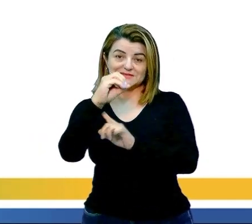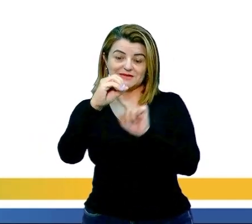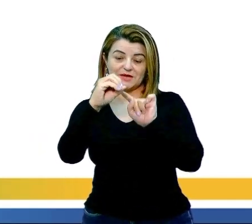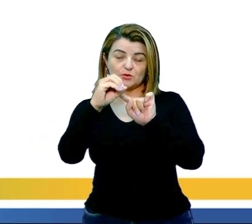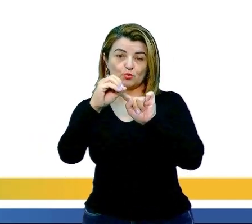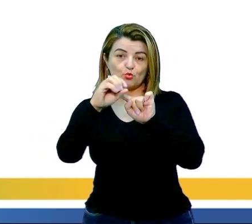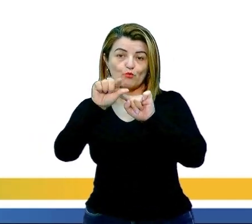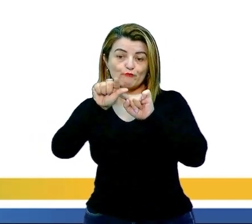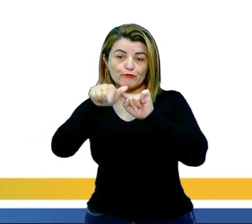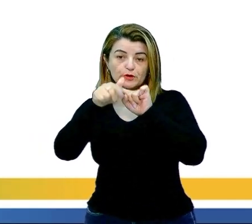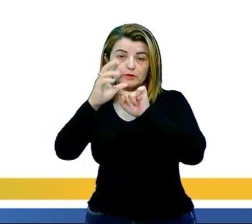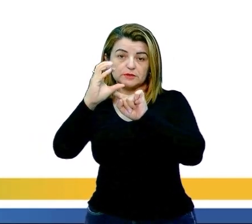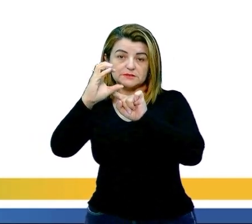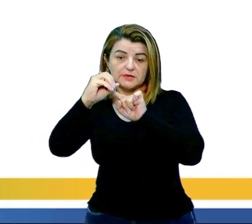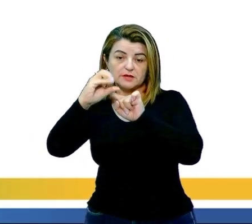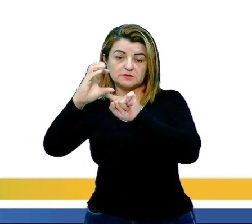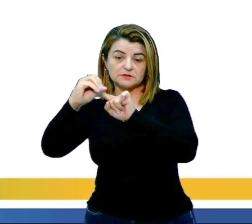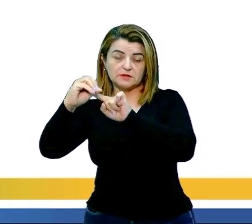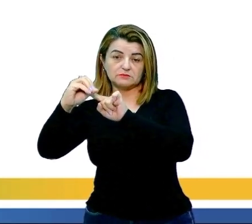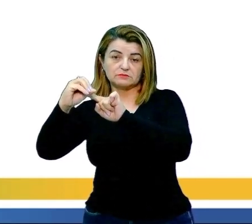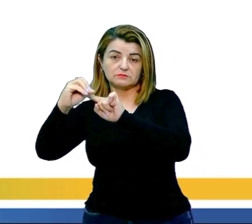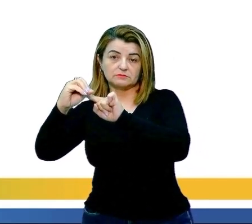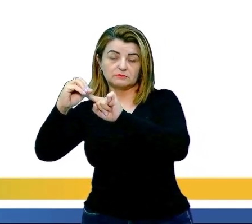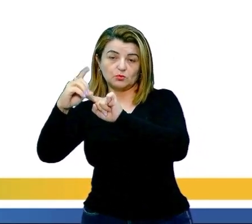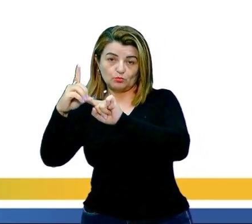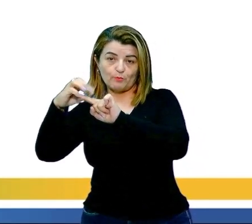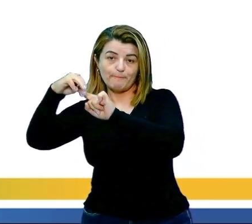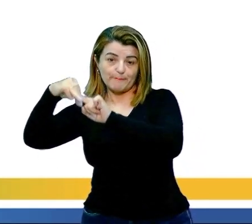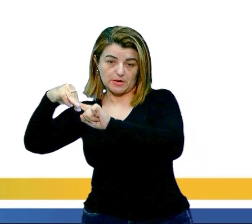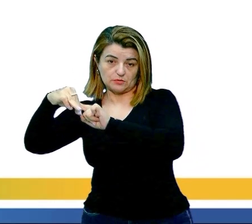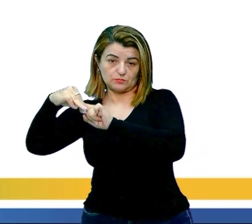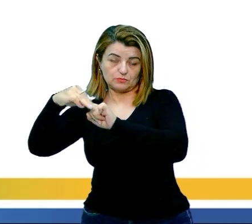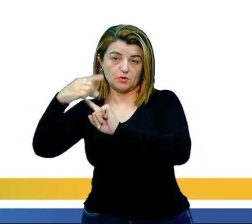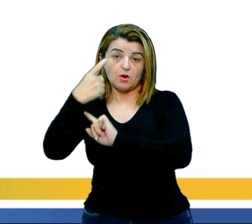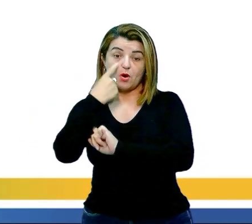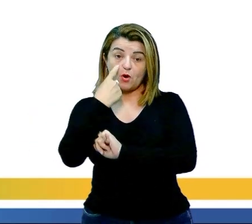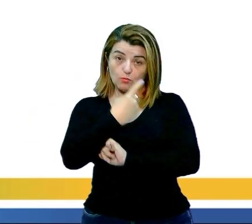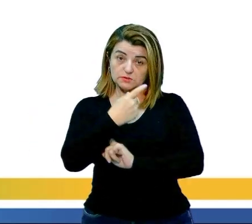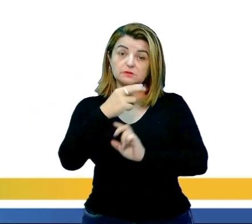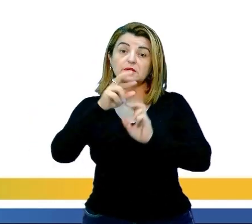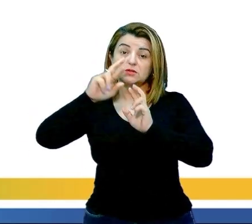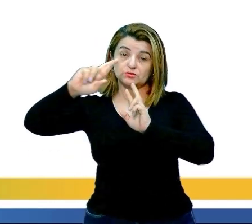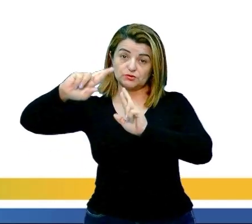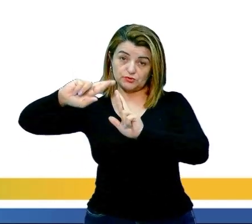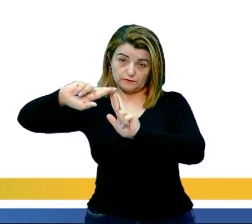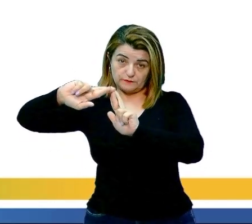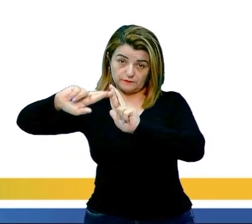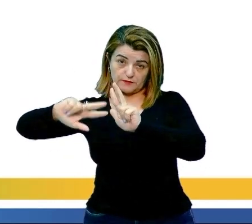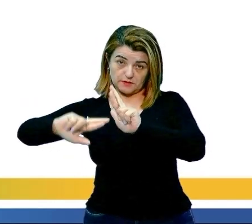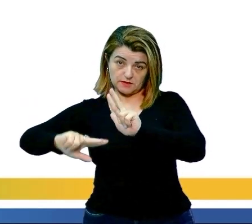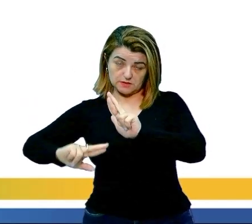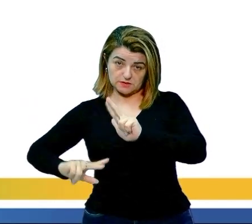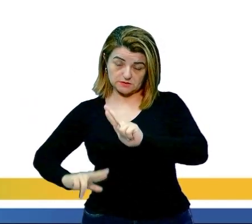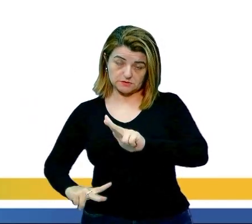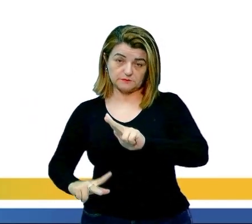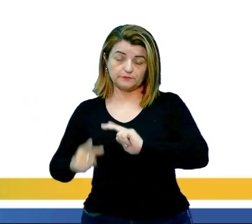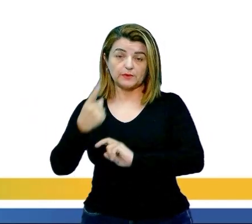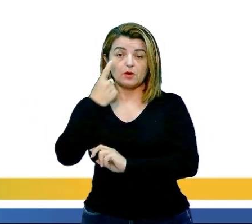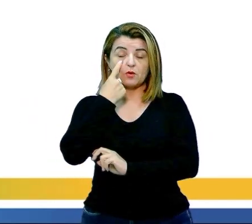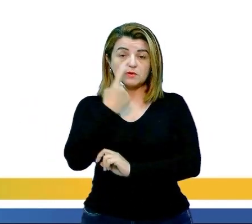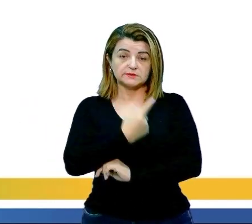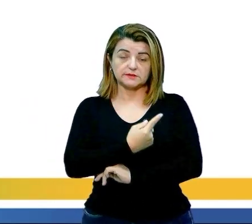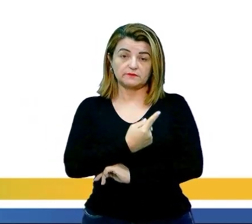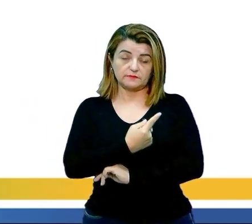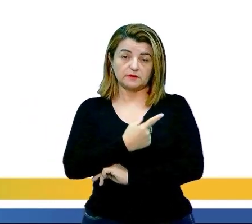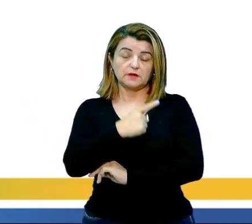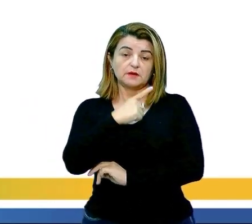0,001 metro. Então, pode observar aí que nós temos algumas diferenças. Agora, observe que